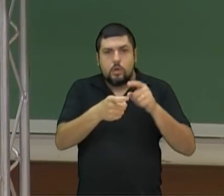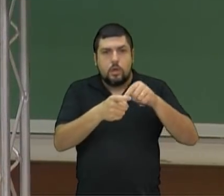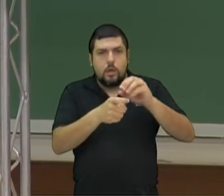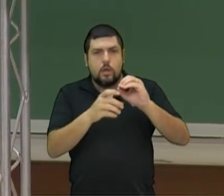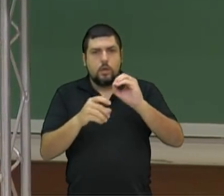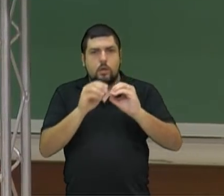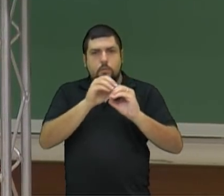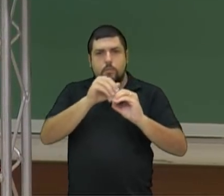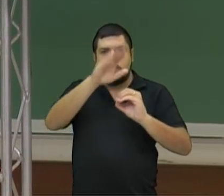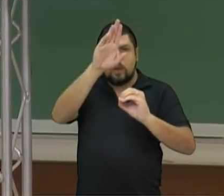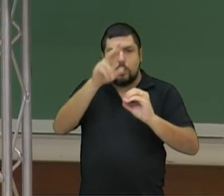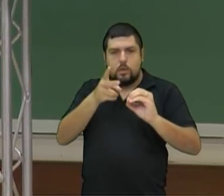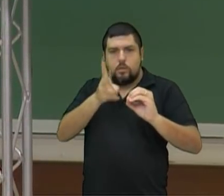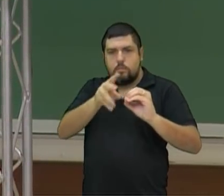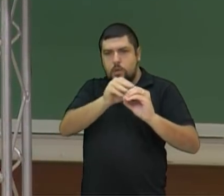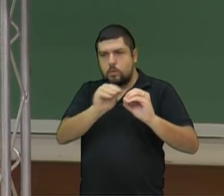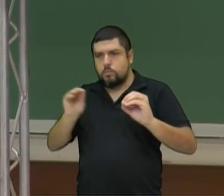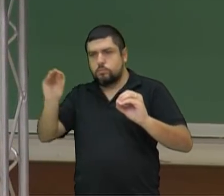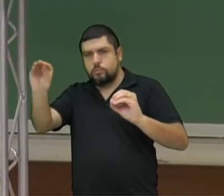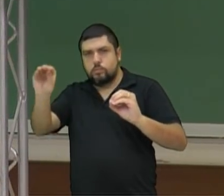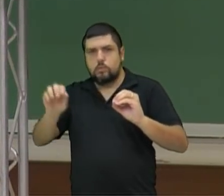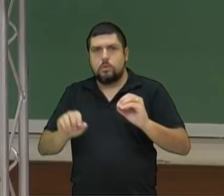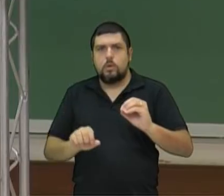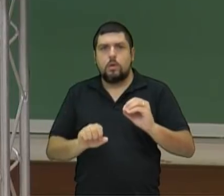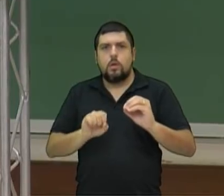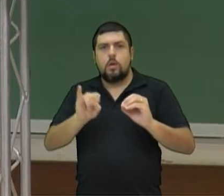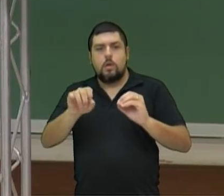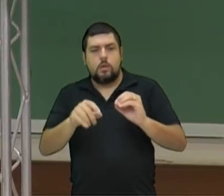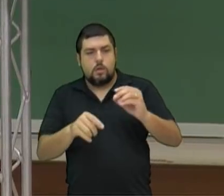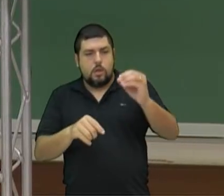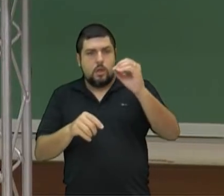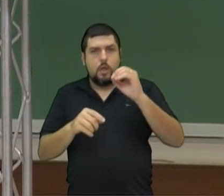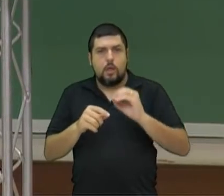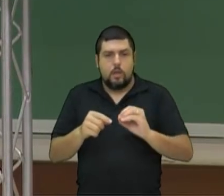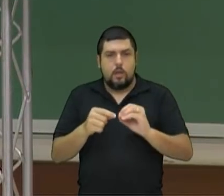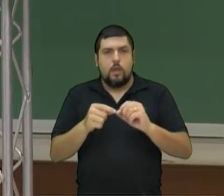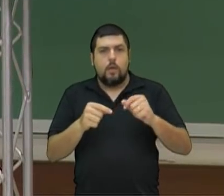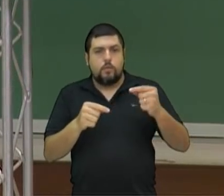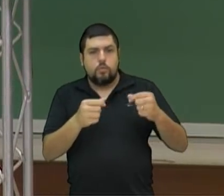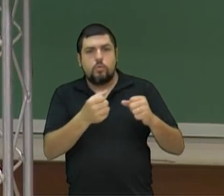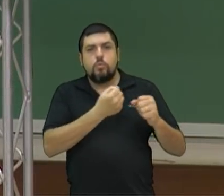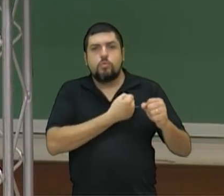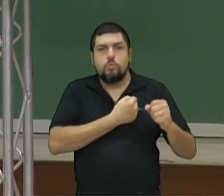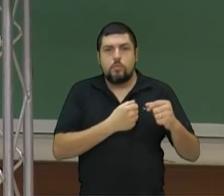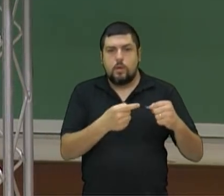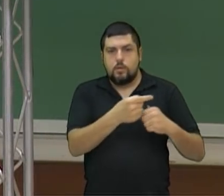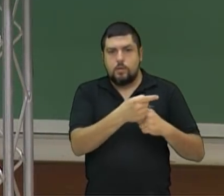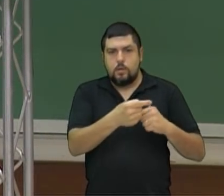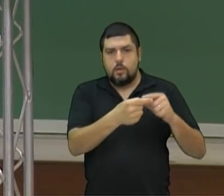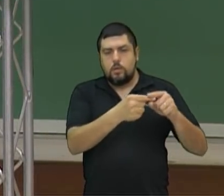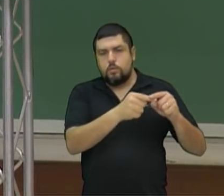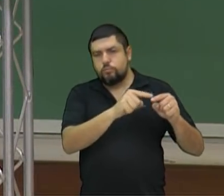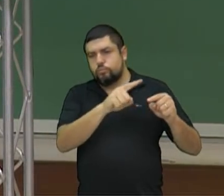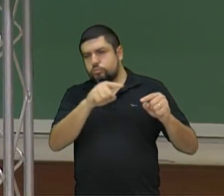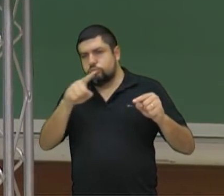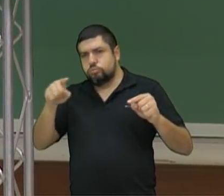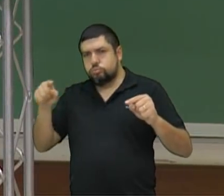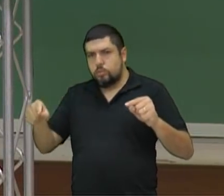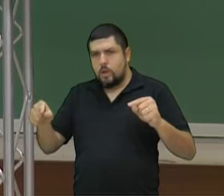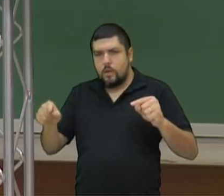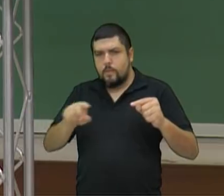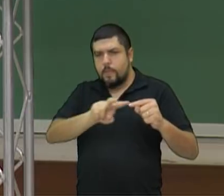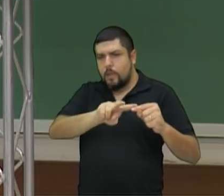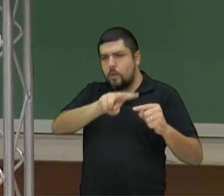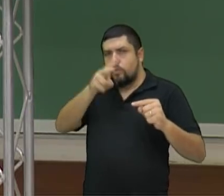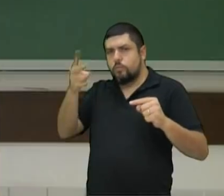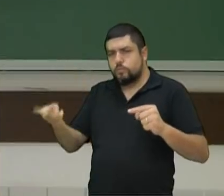zero, e menos ele, se ele for menor que zero. Este menos vai garantir que ele se torne positivo no futuro. Então, agora vamos